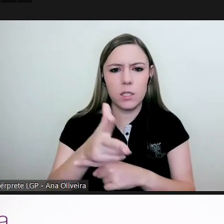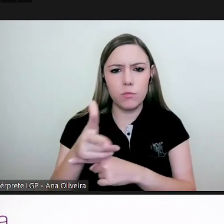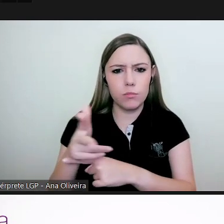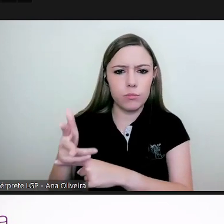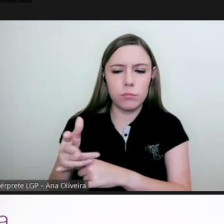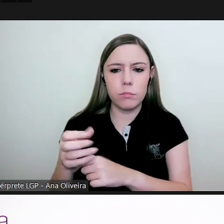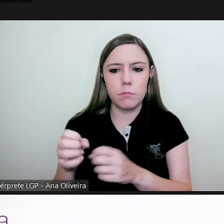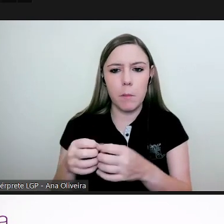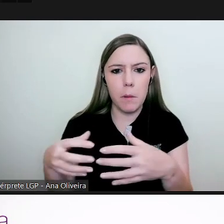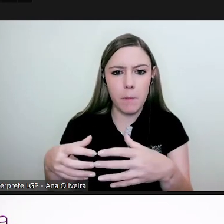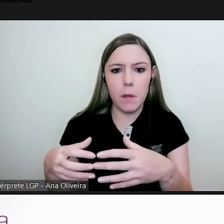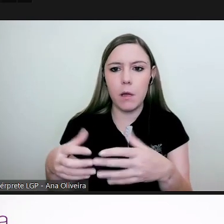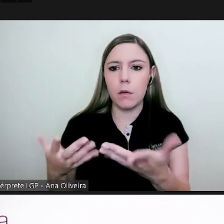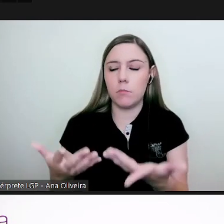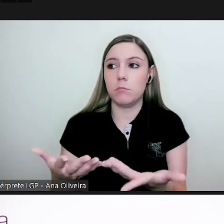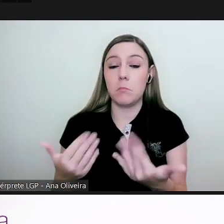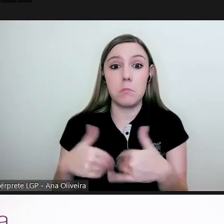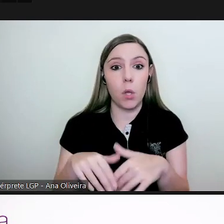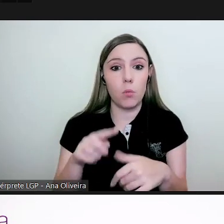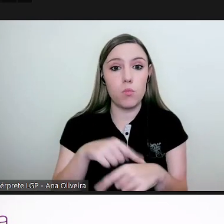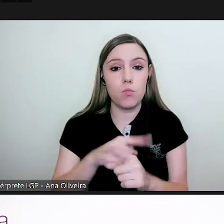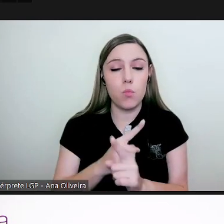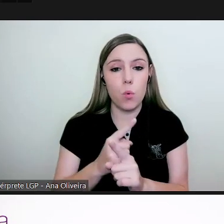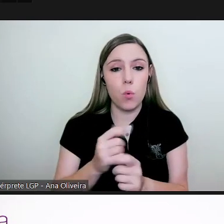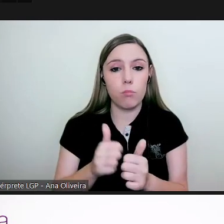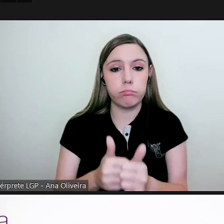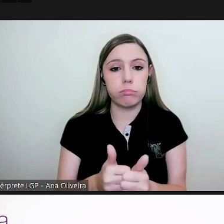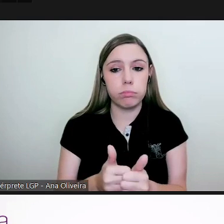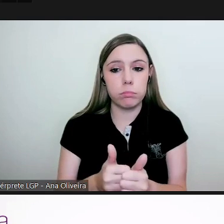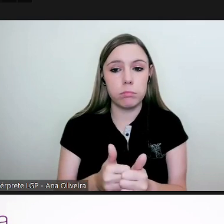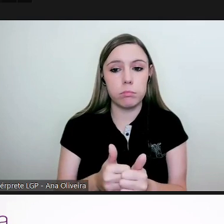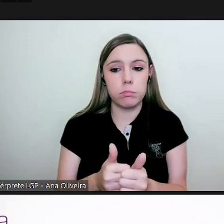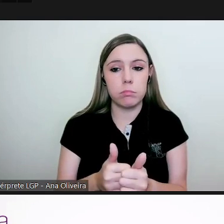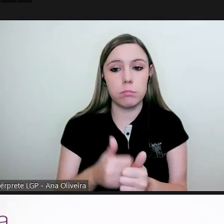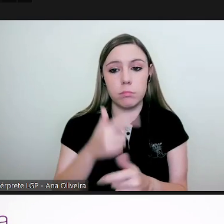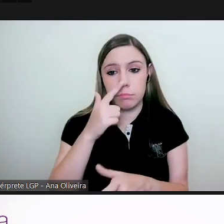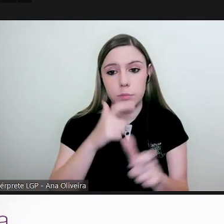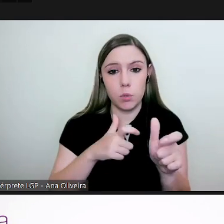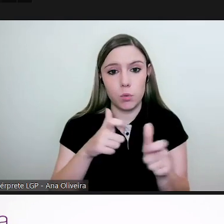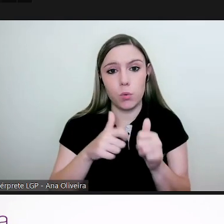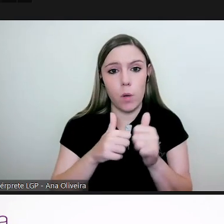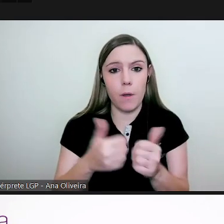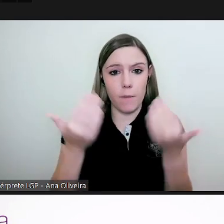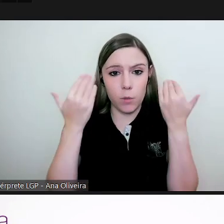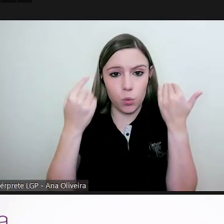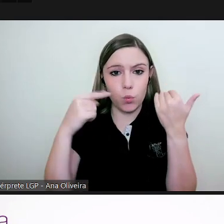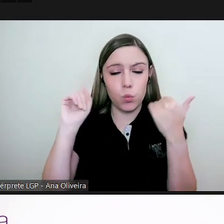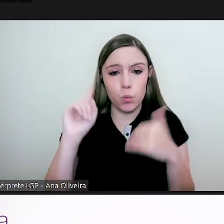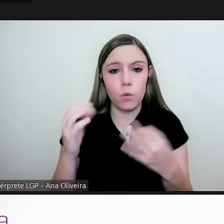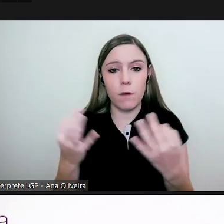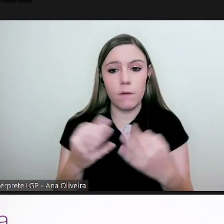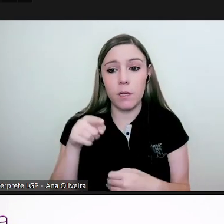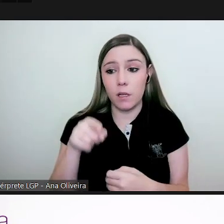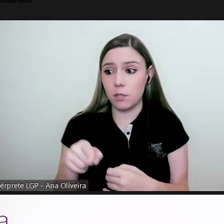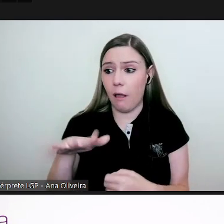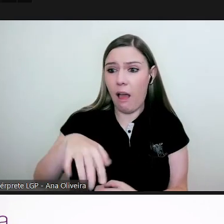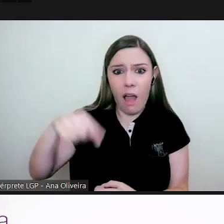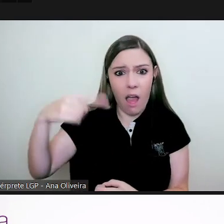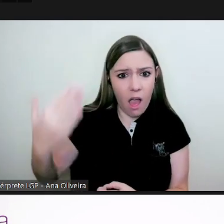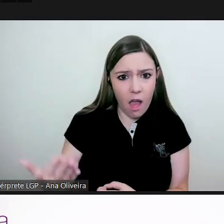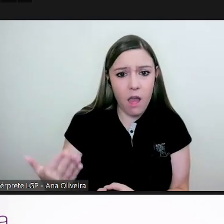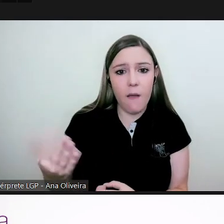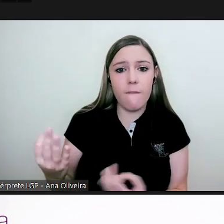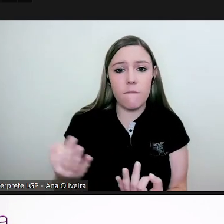que ao mesmo tempo houvesse acompanhamento do direito dos cidadãos à informação de que estes sensores estão no terreno,